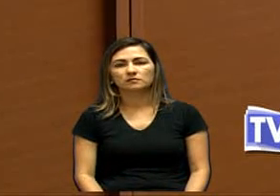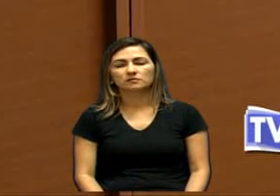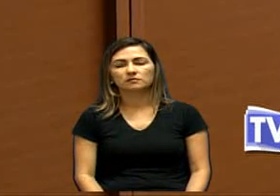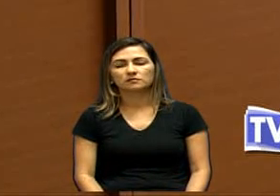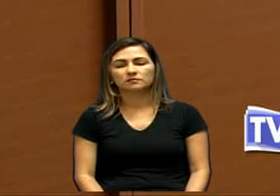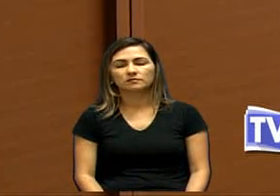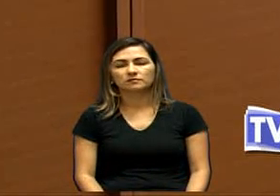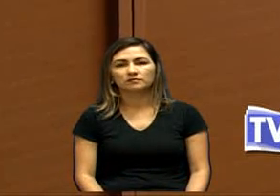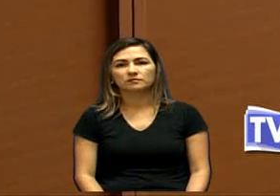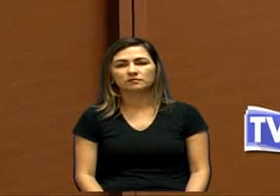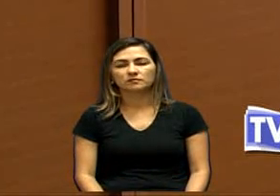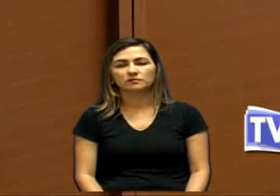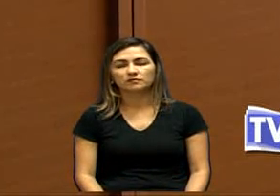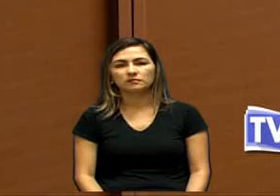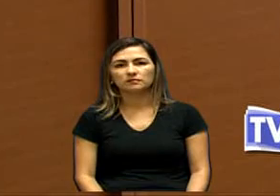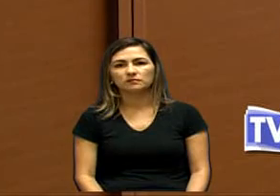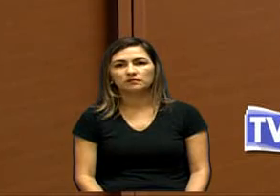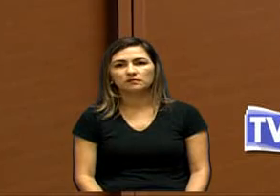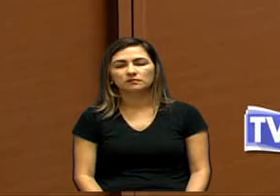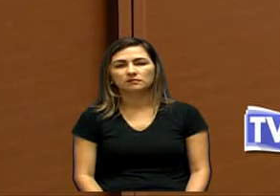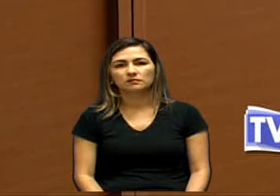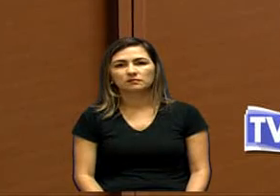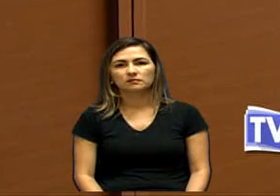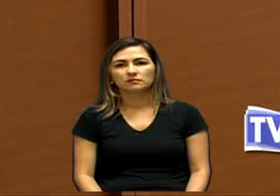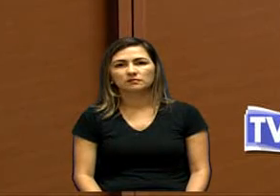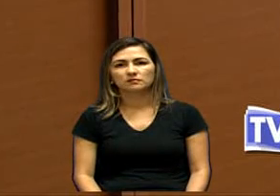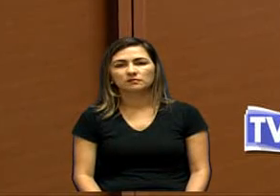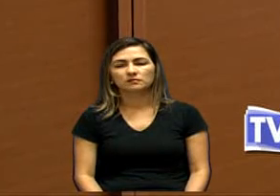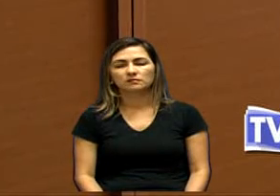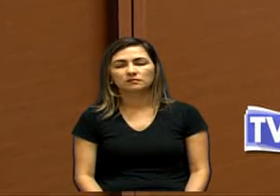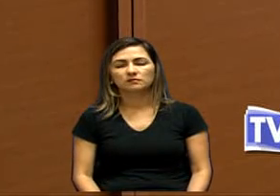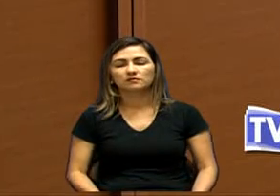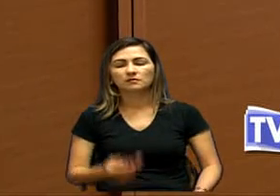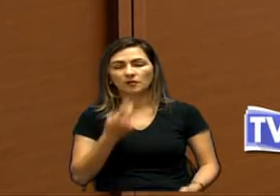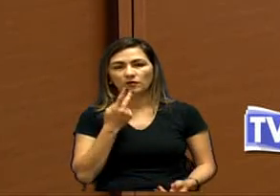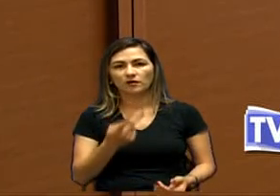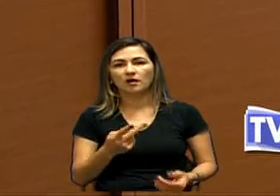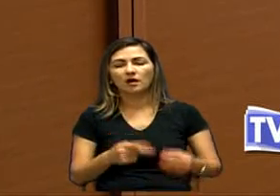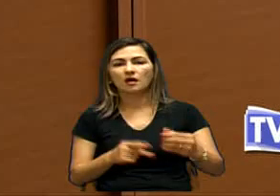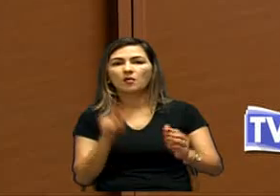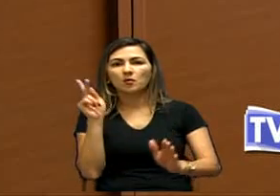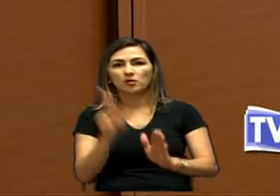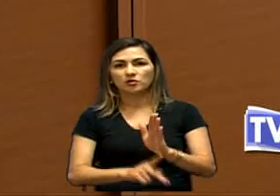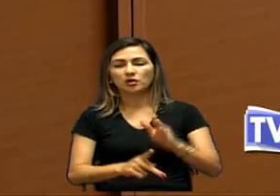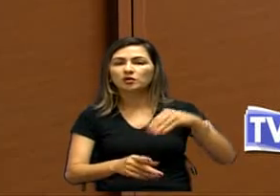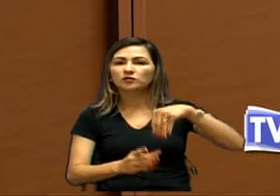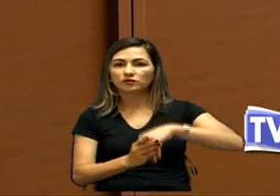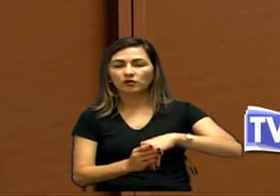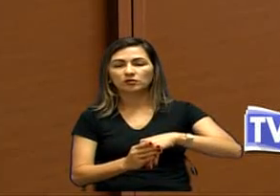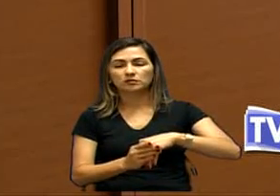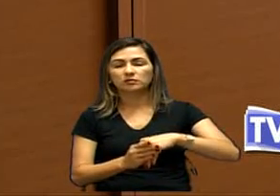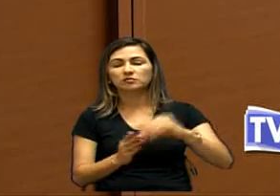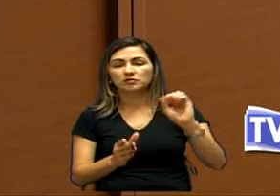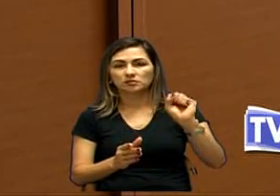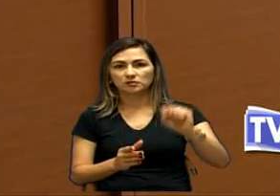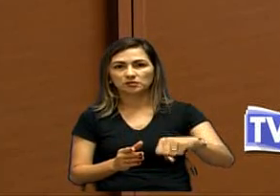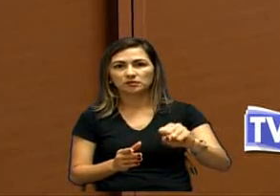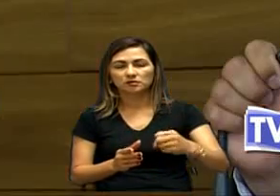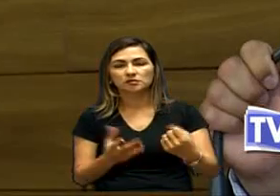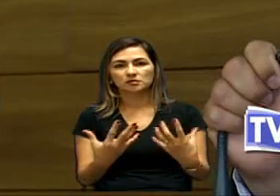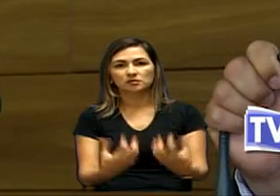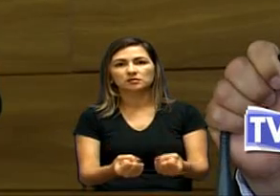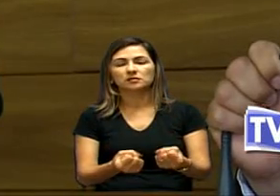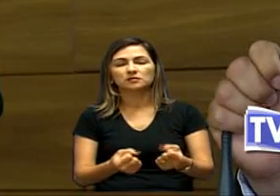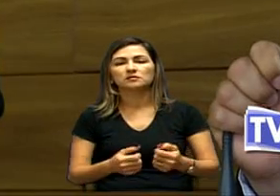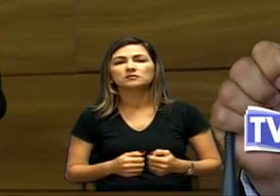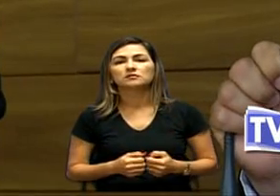Eu quero só dizer que eu vou votar a favor do projeto, com certeza. Quanto mais segurança nós pudermos colocar